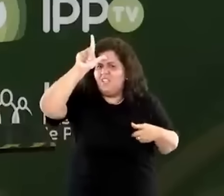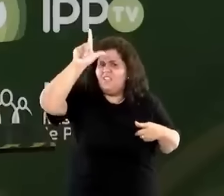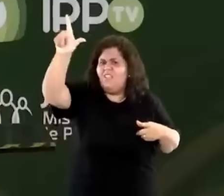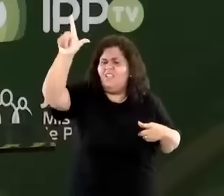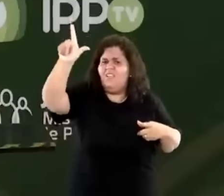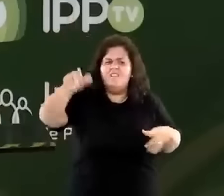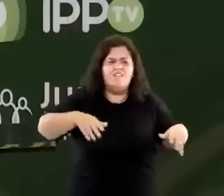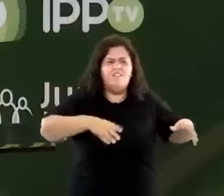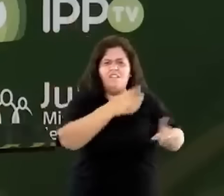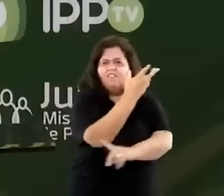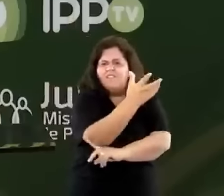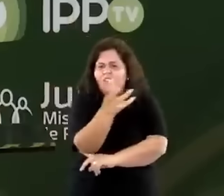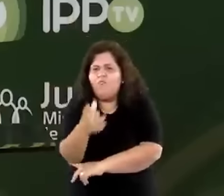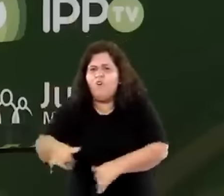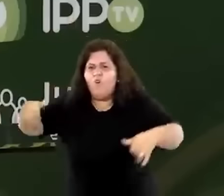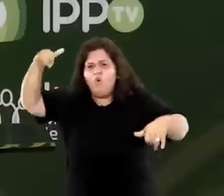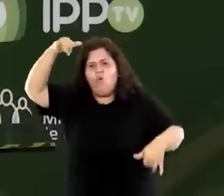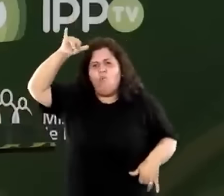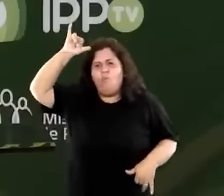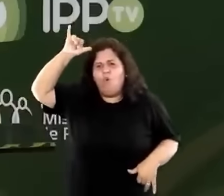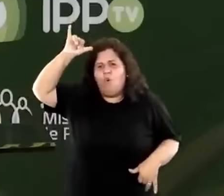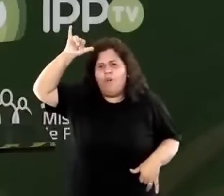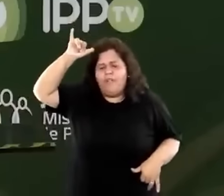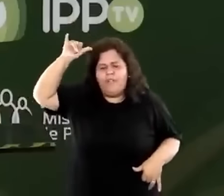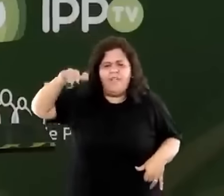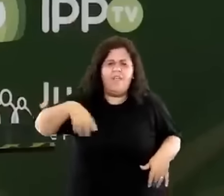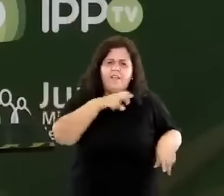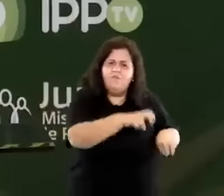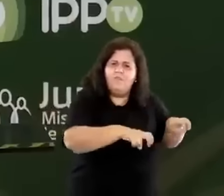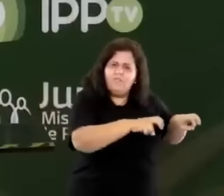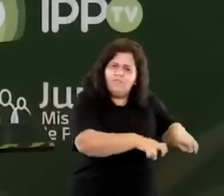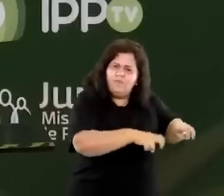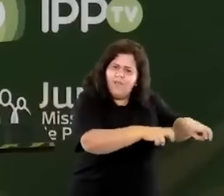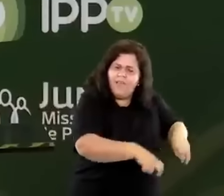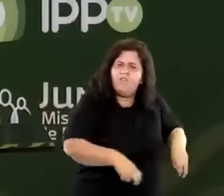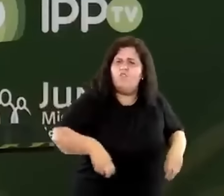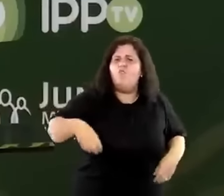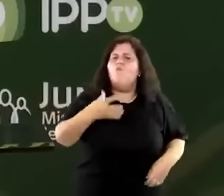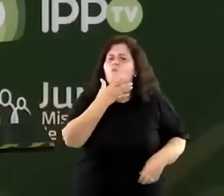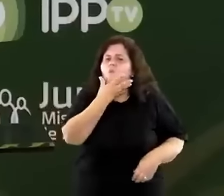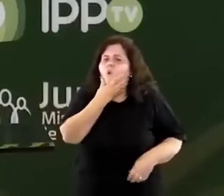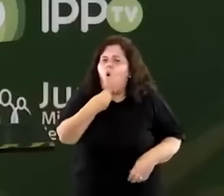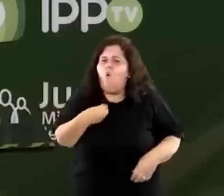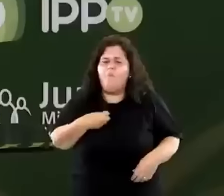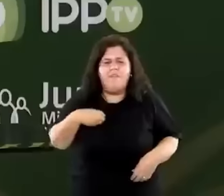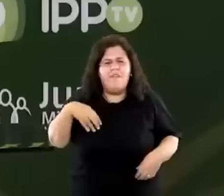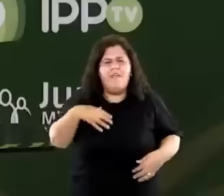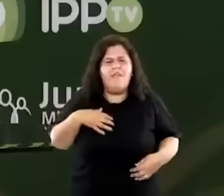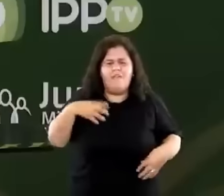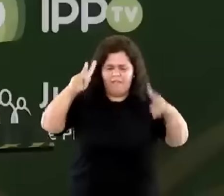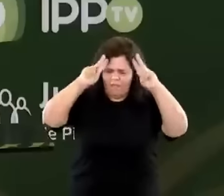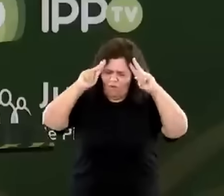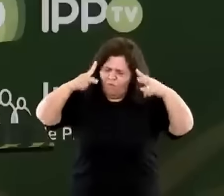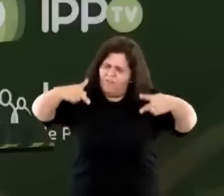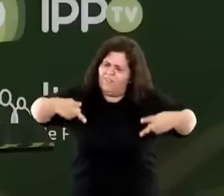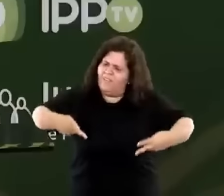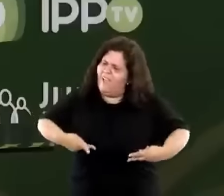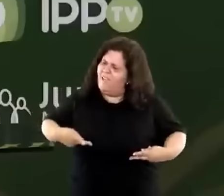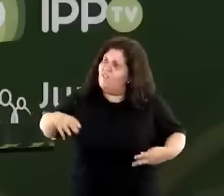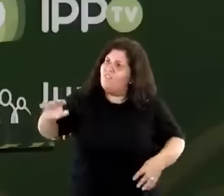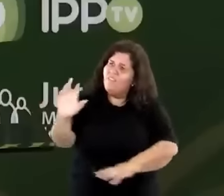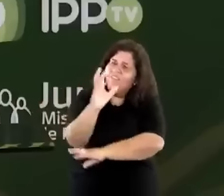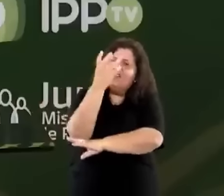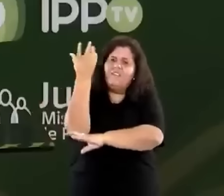selváticos o boi é o líder dos animais domésticos para servir o homem a criatura a rei da criação a